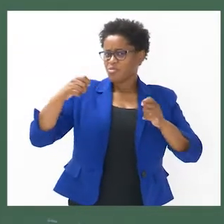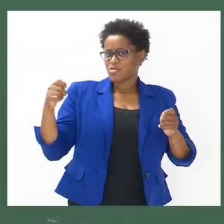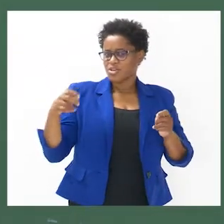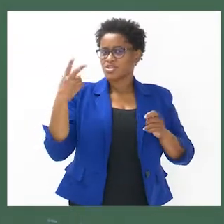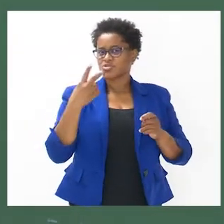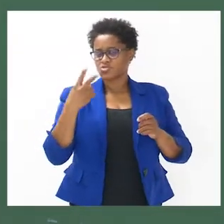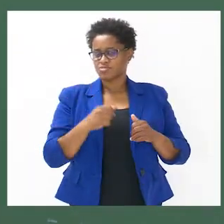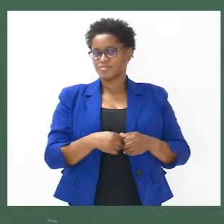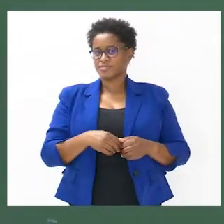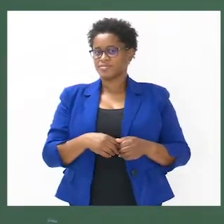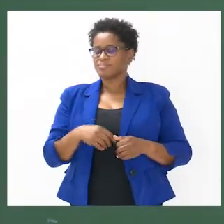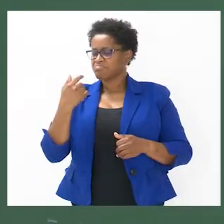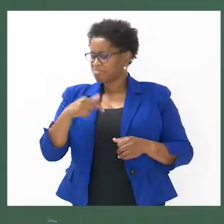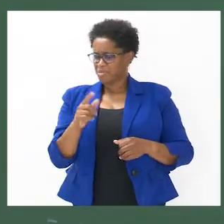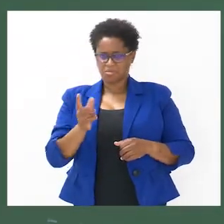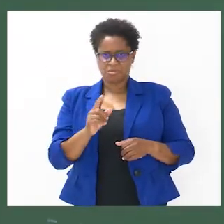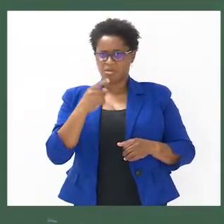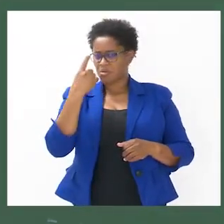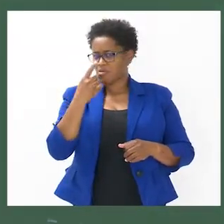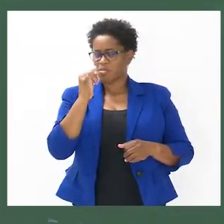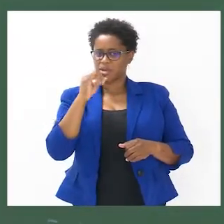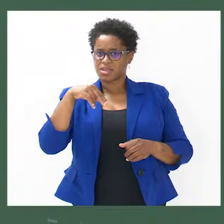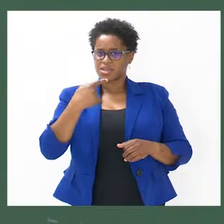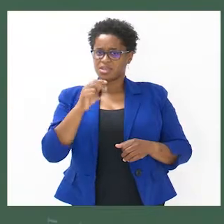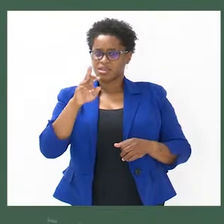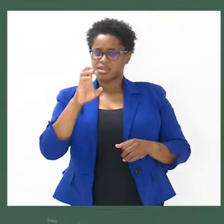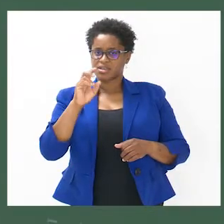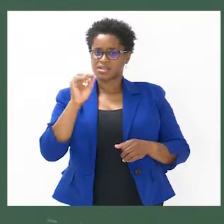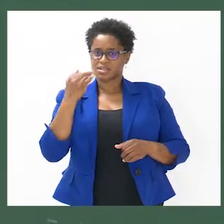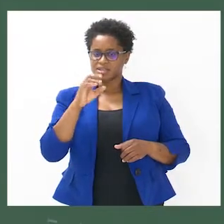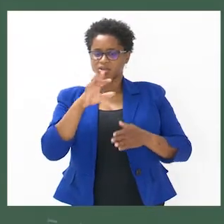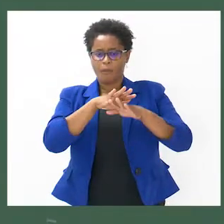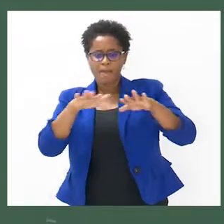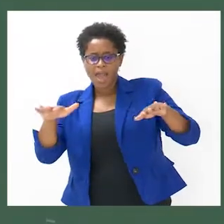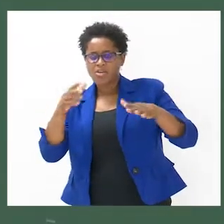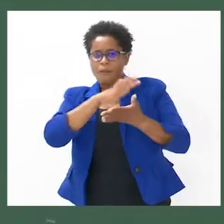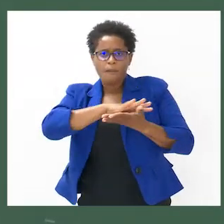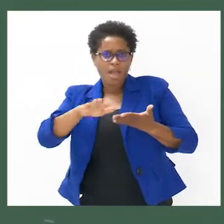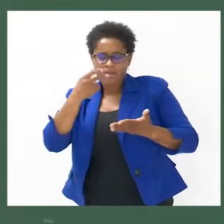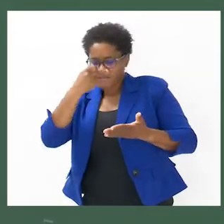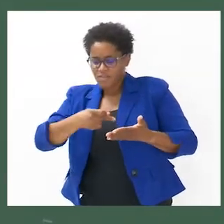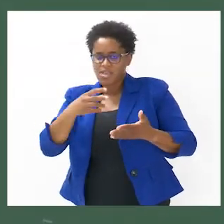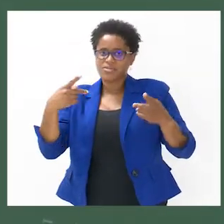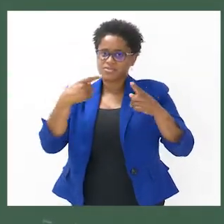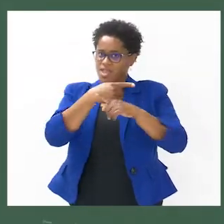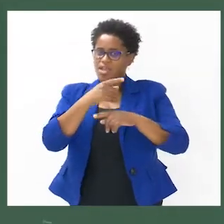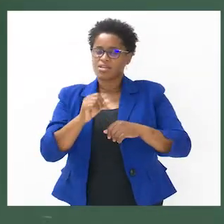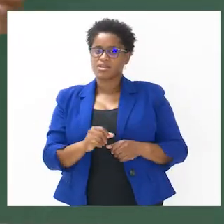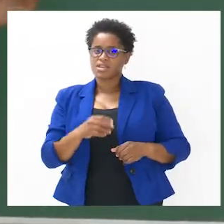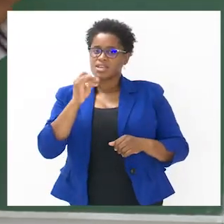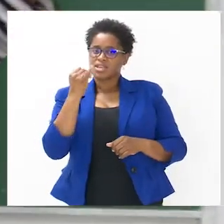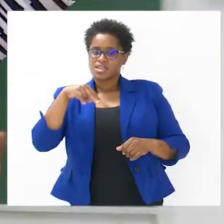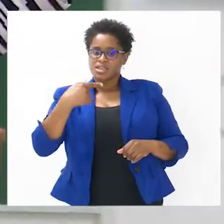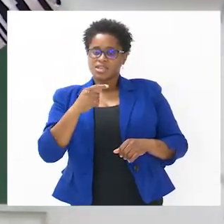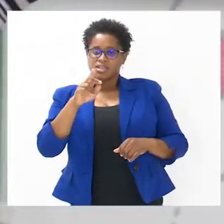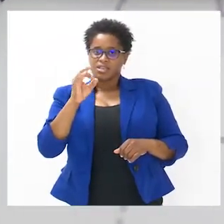duas semirretas, não existe uma interseção. O plano não fica interceptado. Então, temos